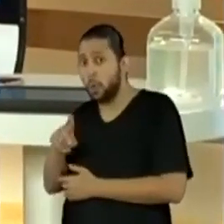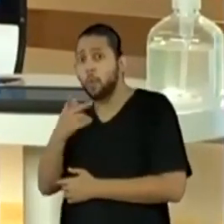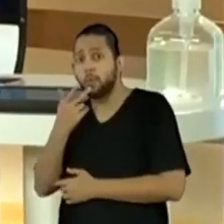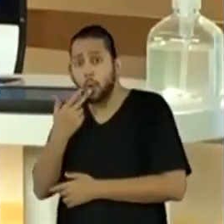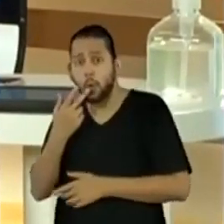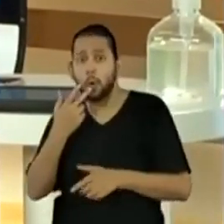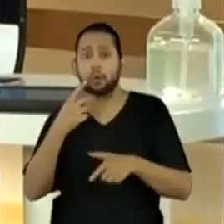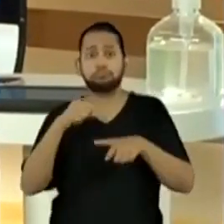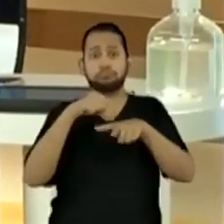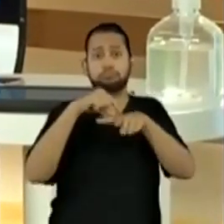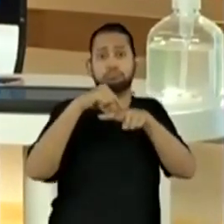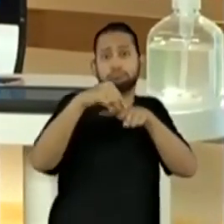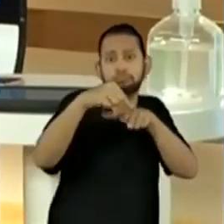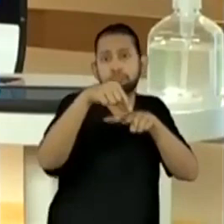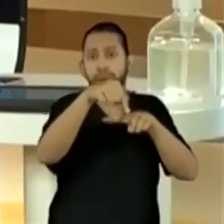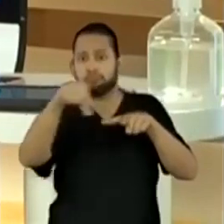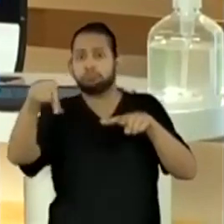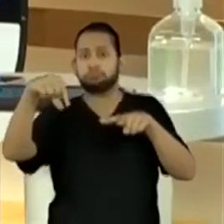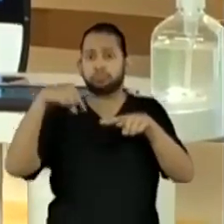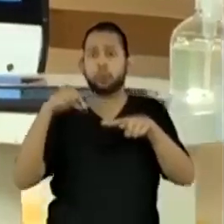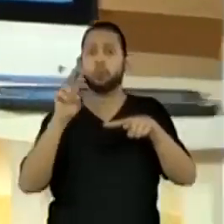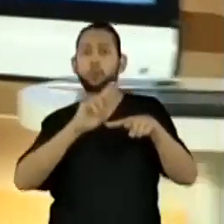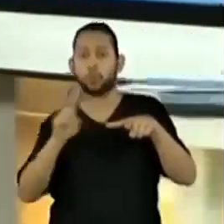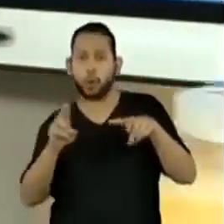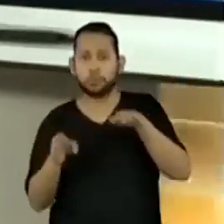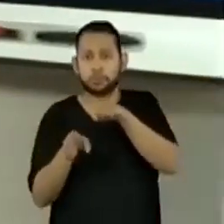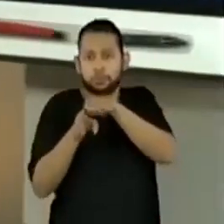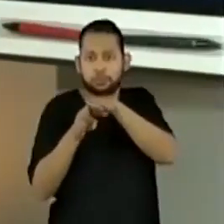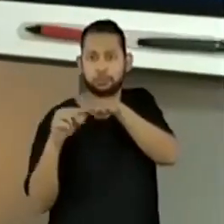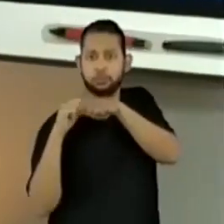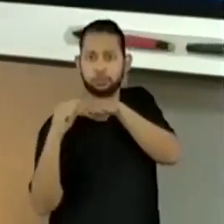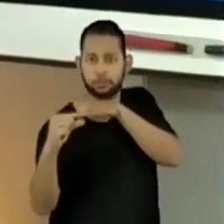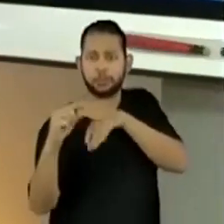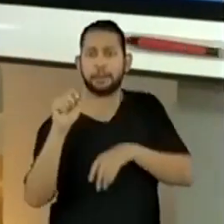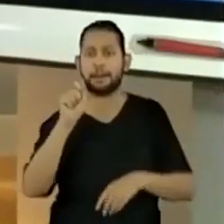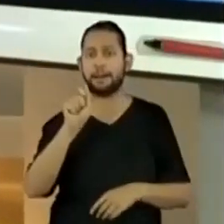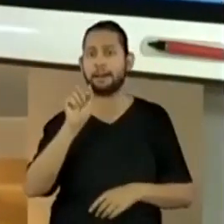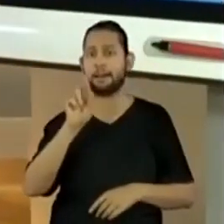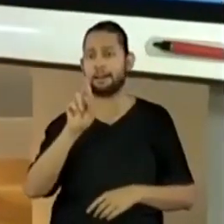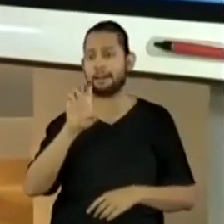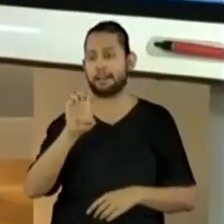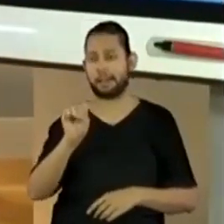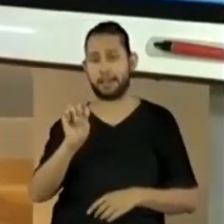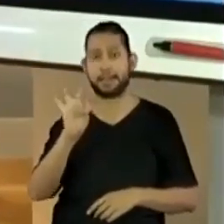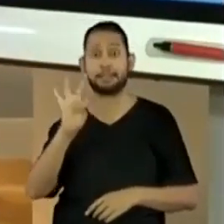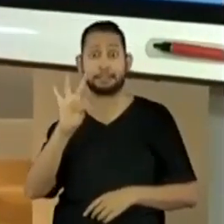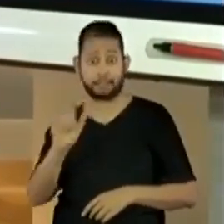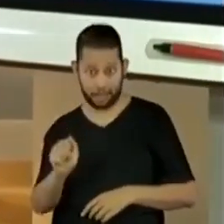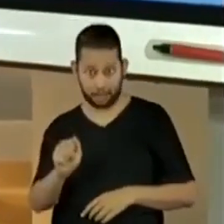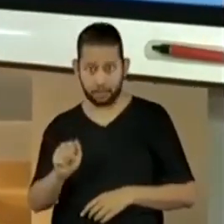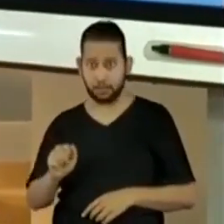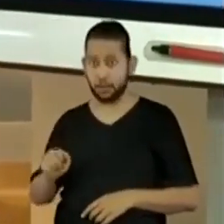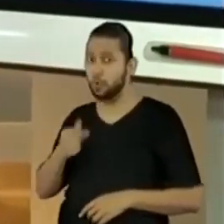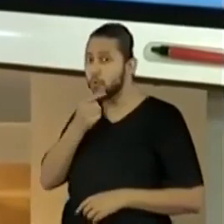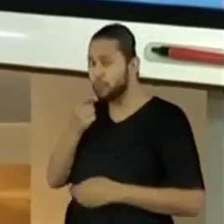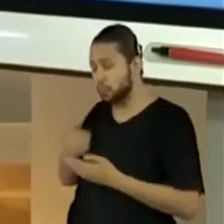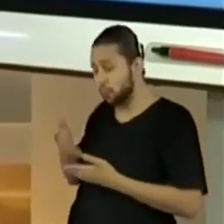João. O Lucas disse que a pontinha chama vértice. Isso mesmo. Então, nós